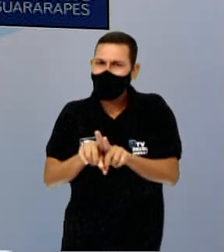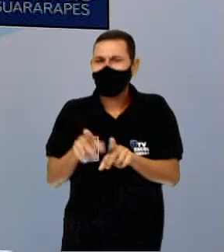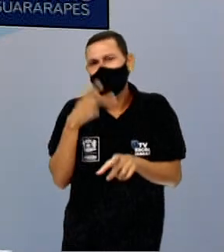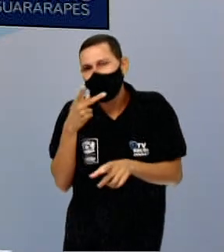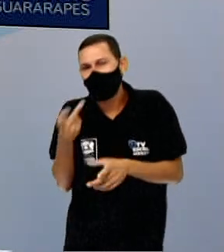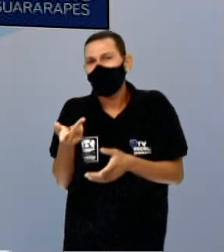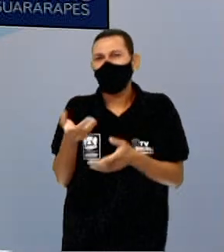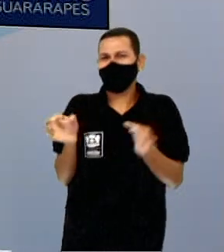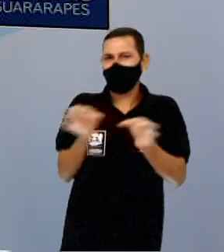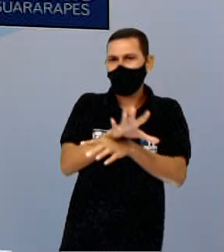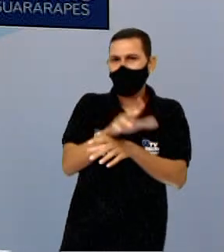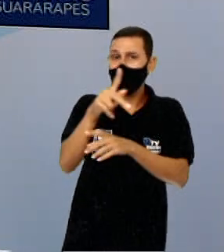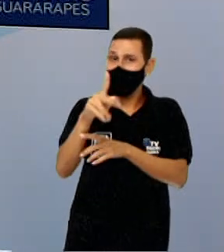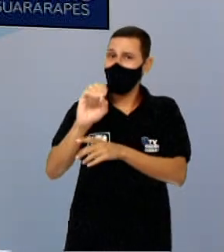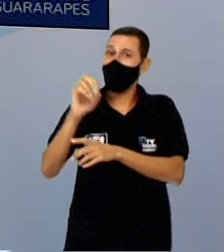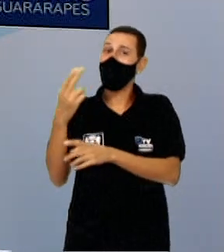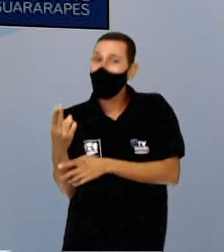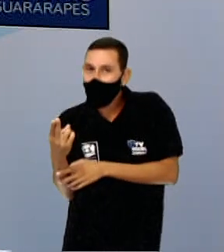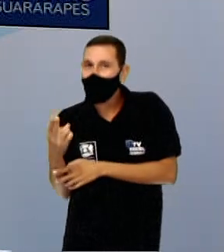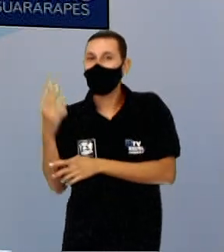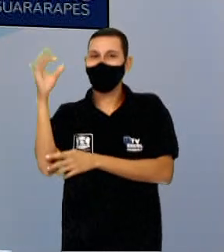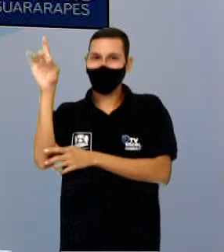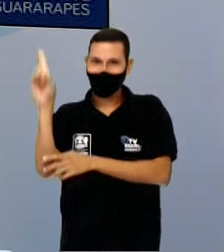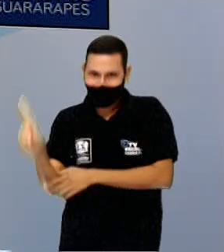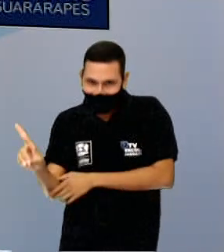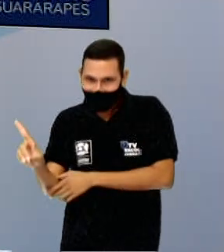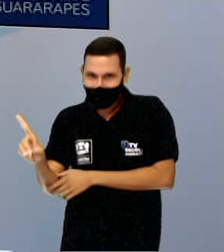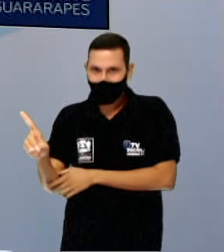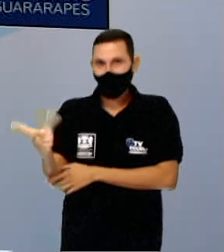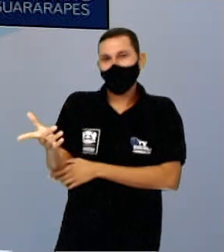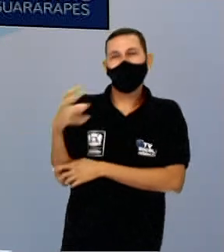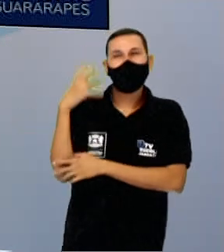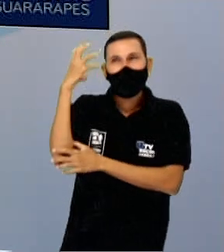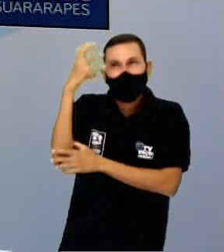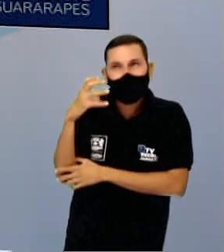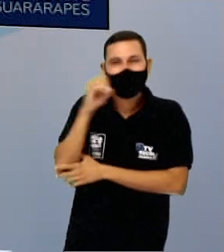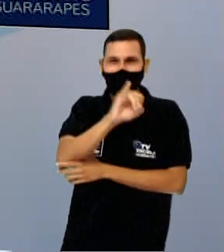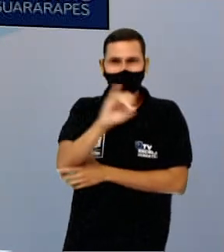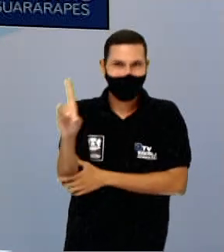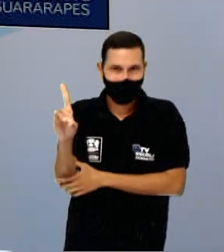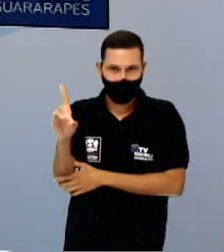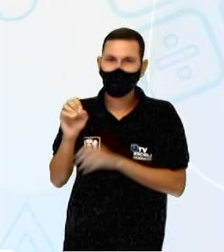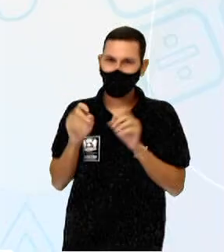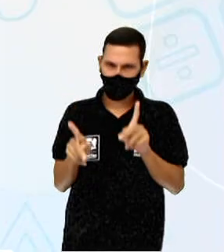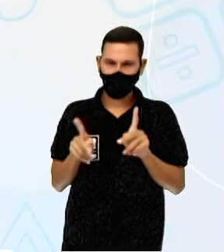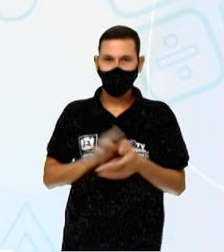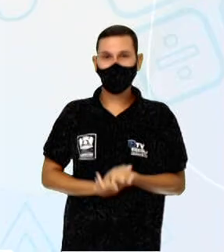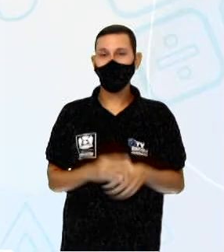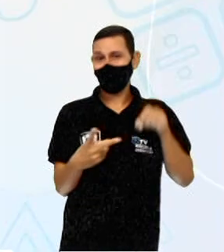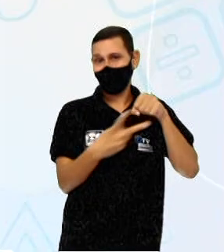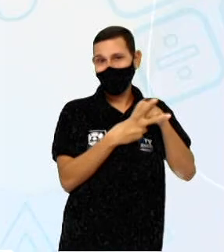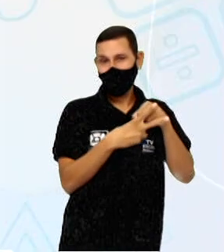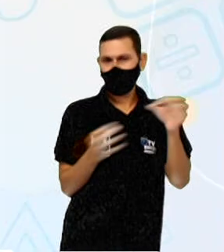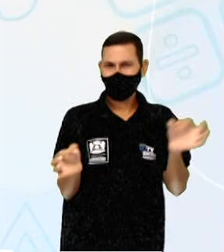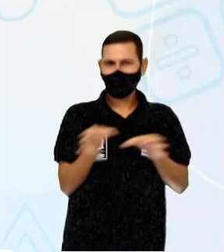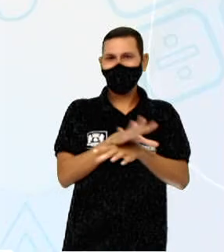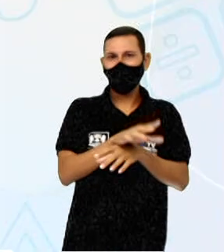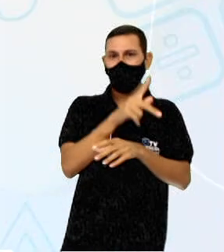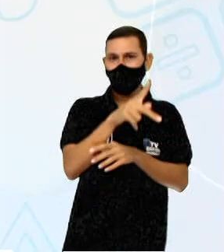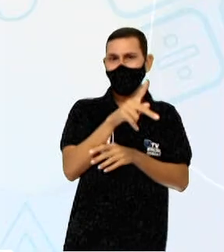acabou em T ou ID, vai ter esse final com som de ID. Os verbos terminados em P,